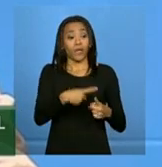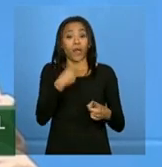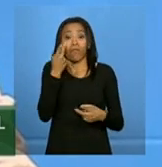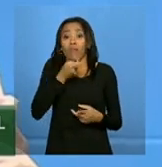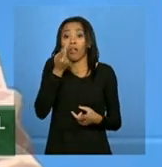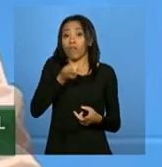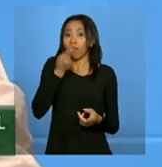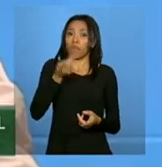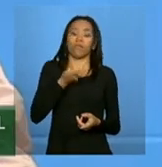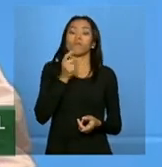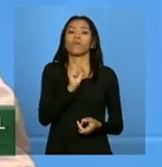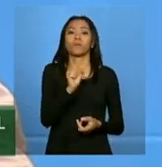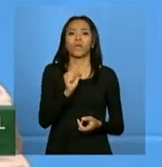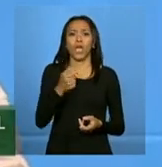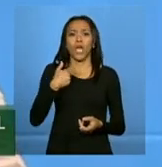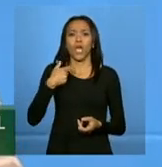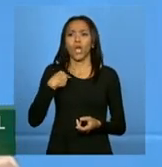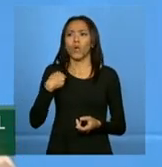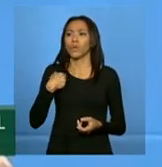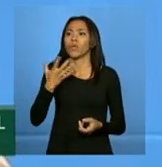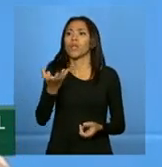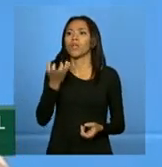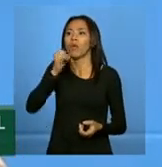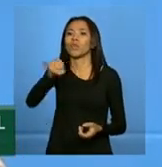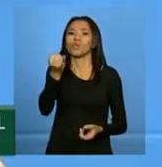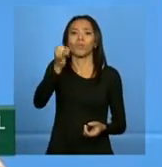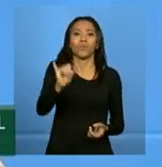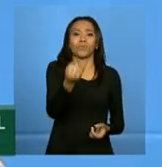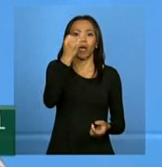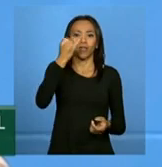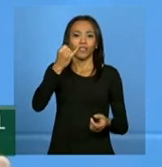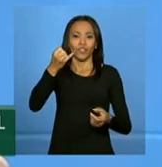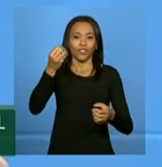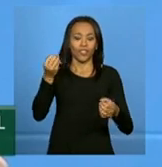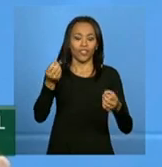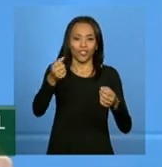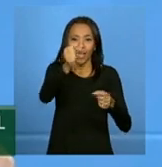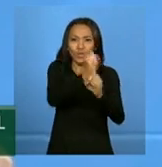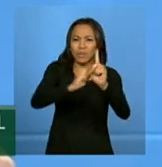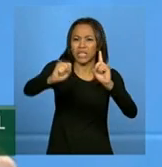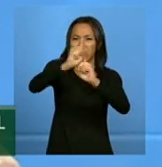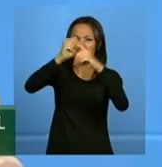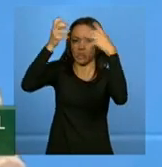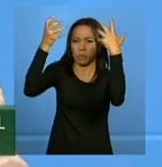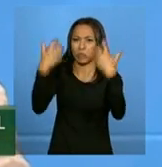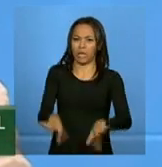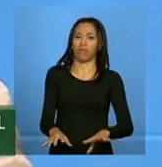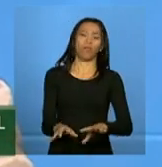dizia: estou buscando uma oportunidade de entrar na sociedade porque eu não quero